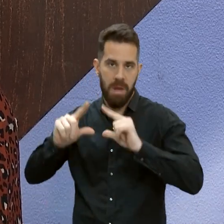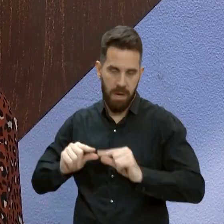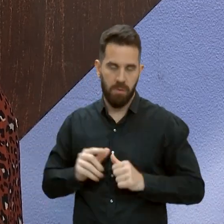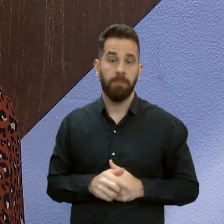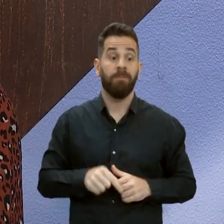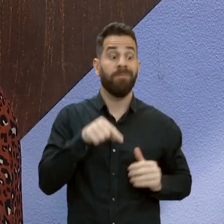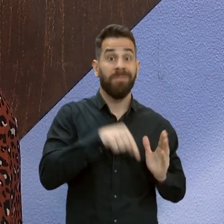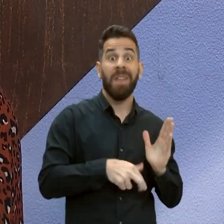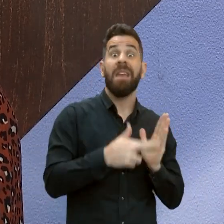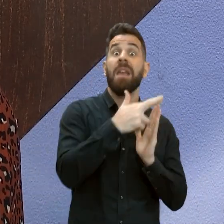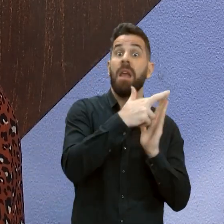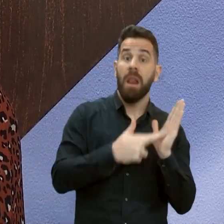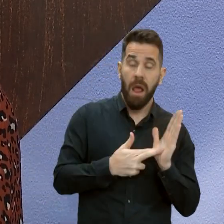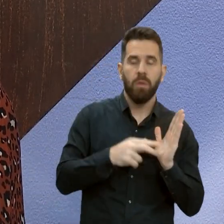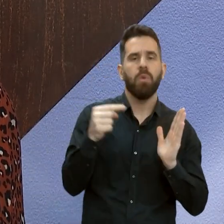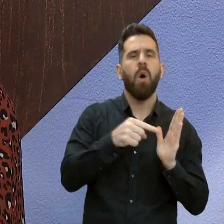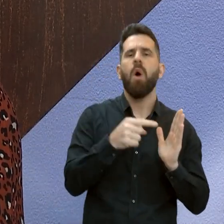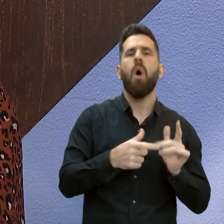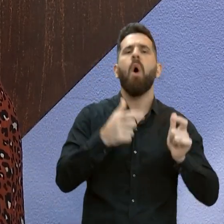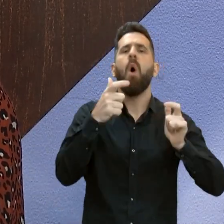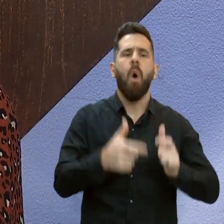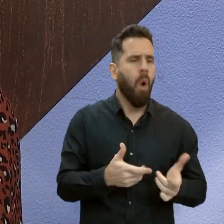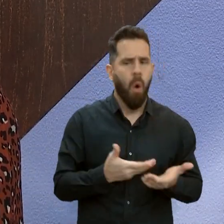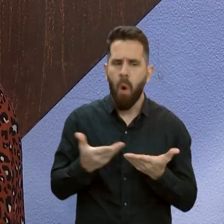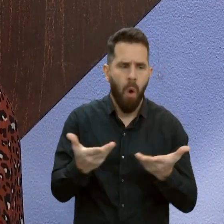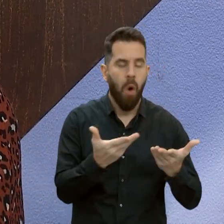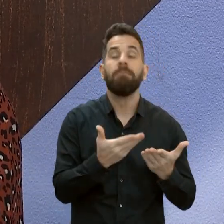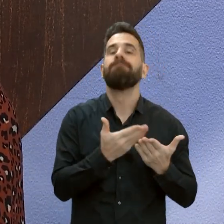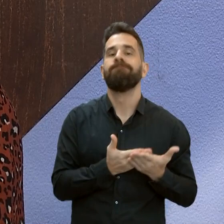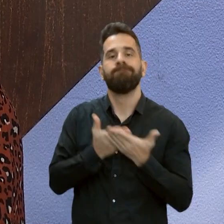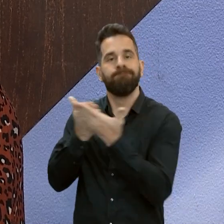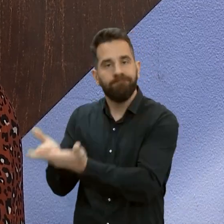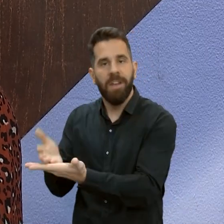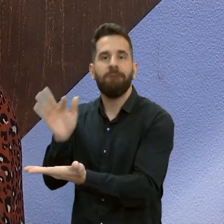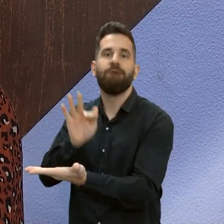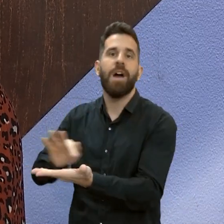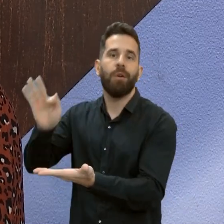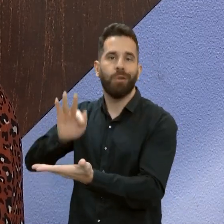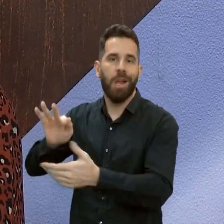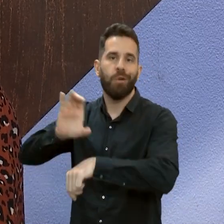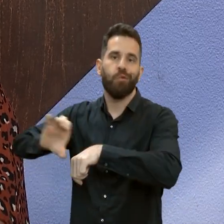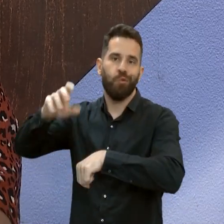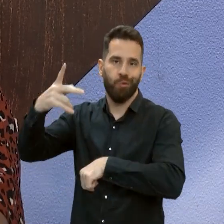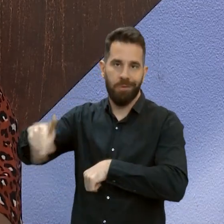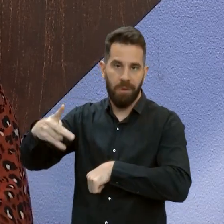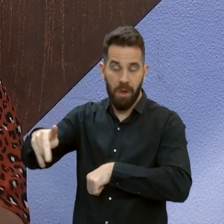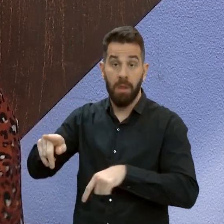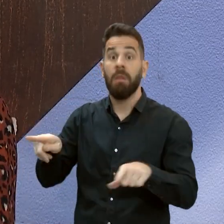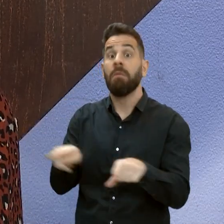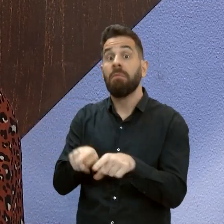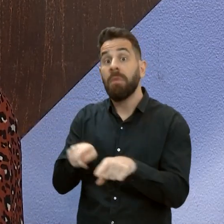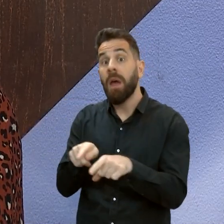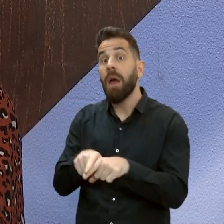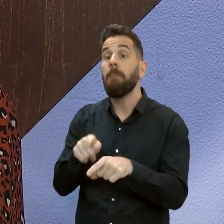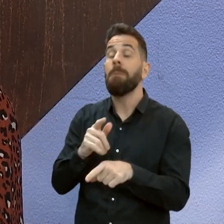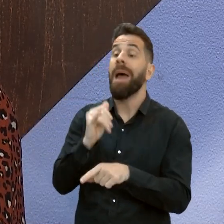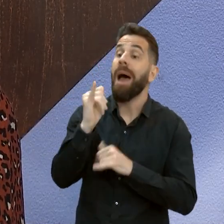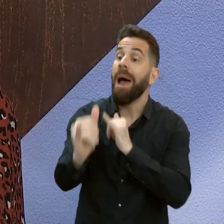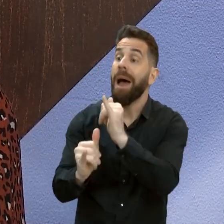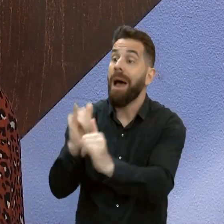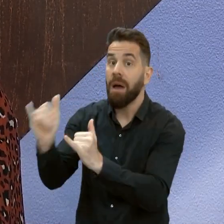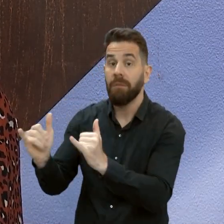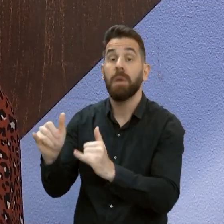então para a unidade acadêmica e para os professores que estão ministrando alguma disciplina